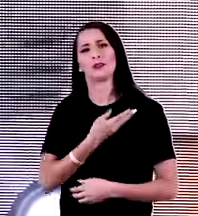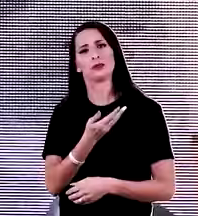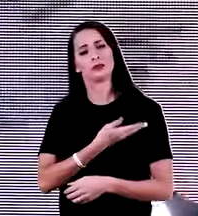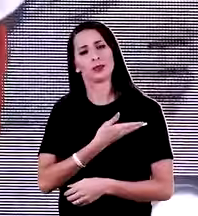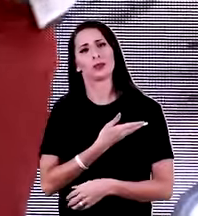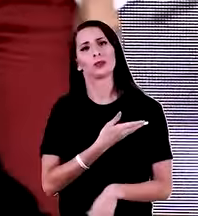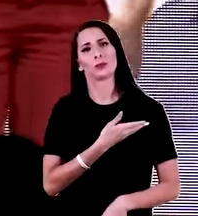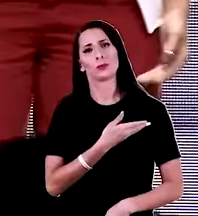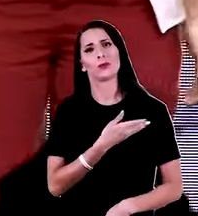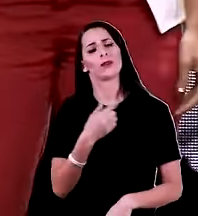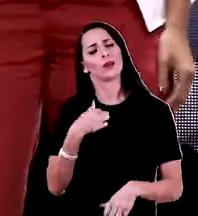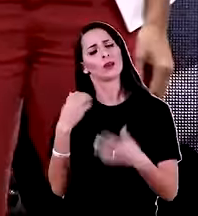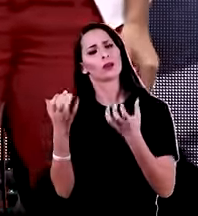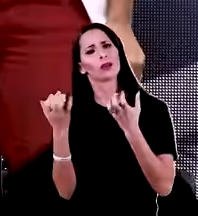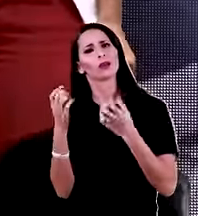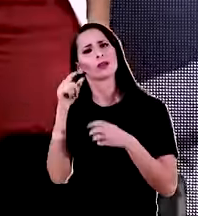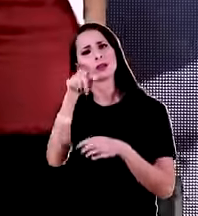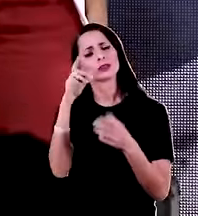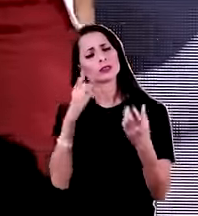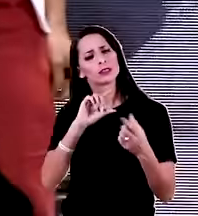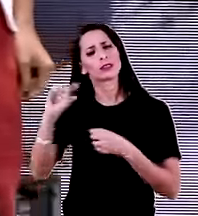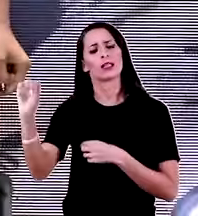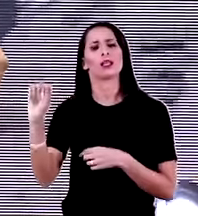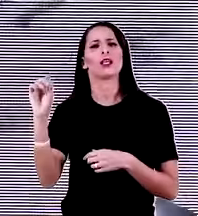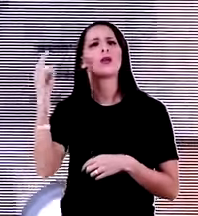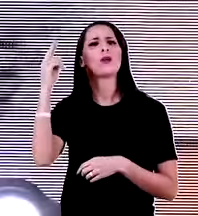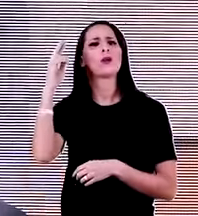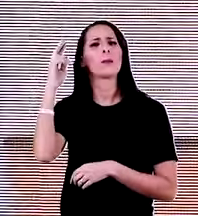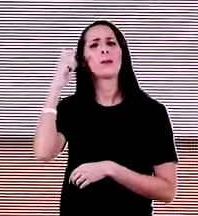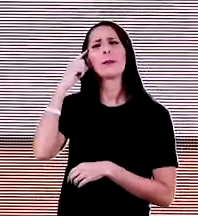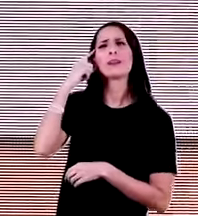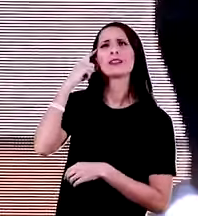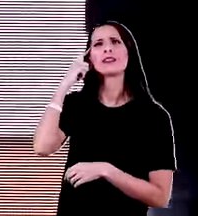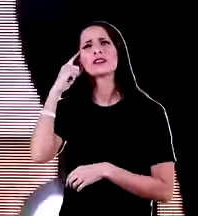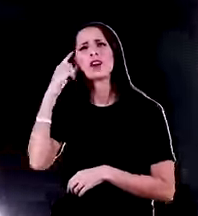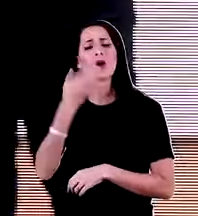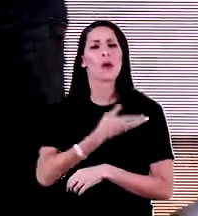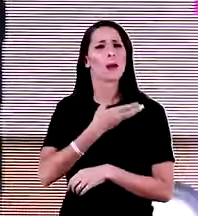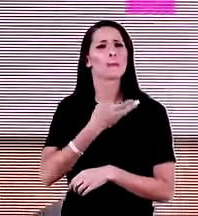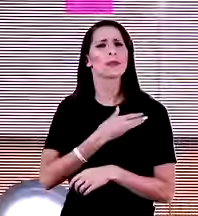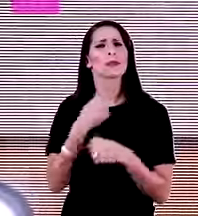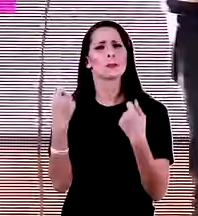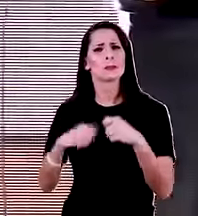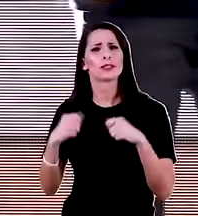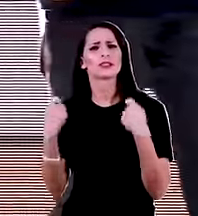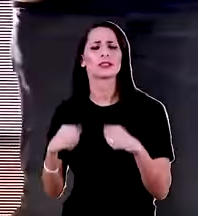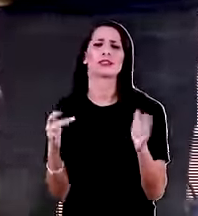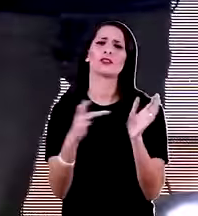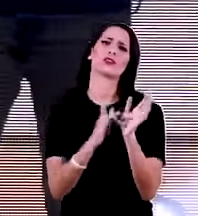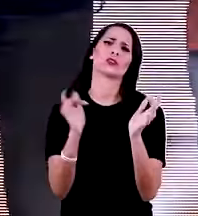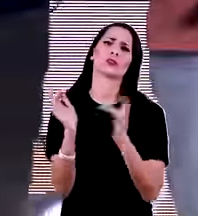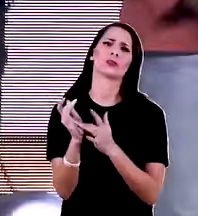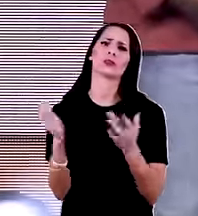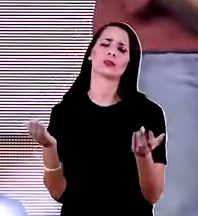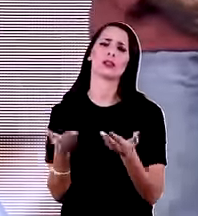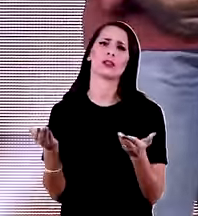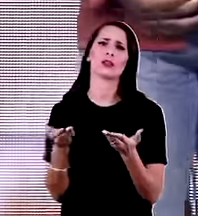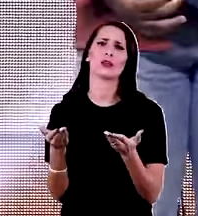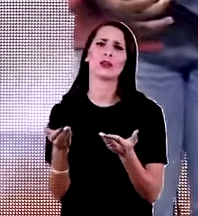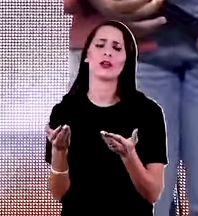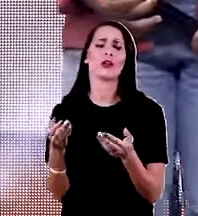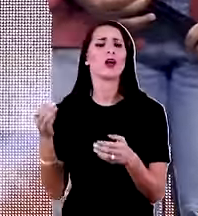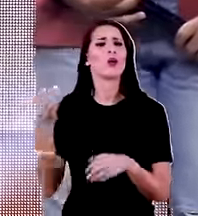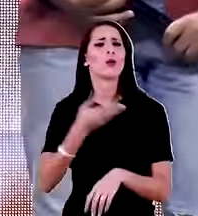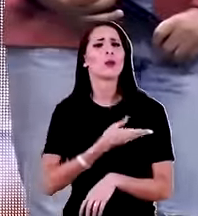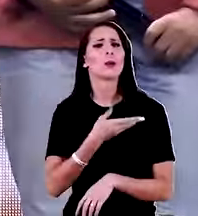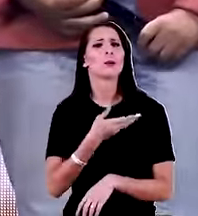E eu quero que você pare e pense agora em alguma amiga que precisa de Jesus nessa hora. De uma amiga que está como Noemi,